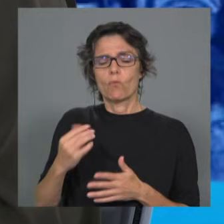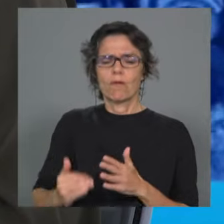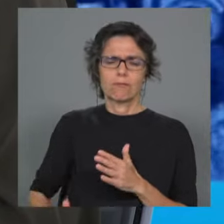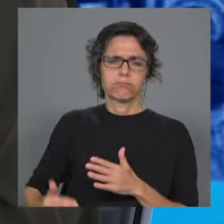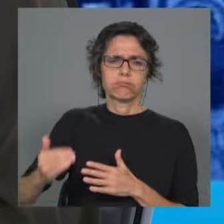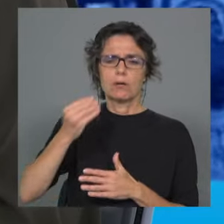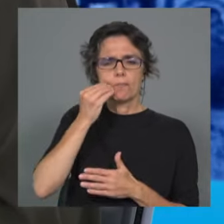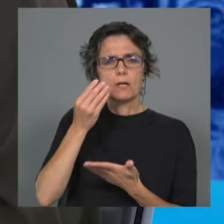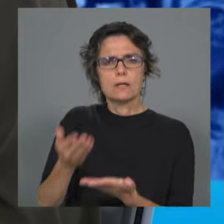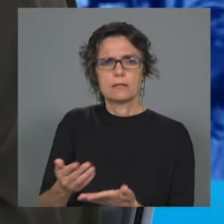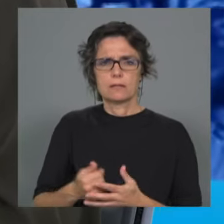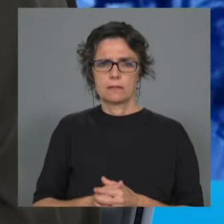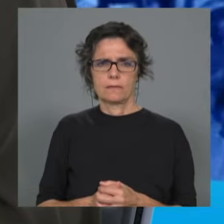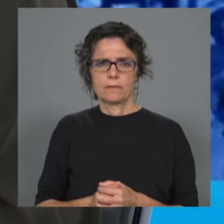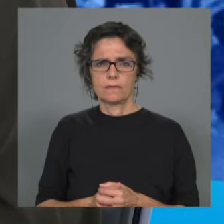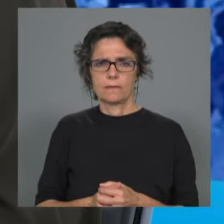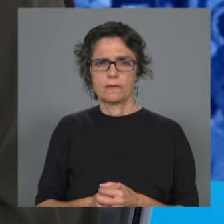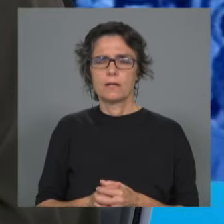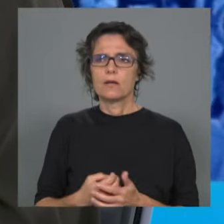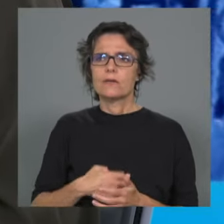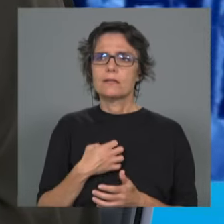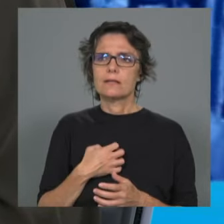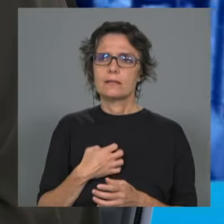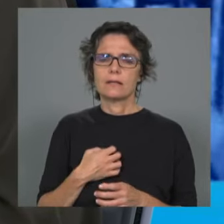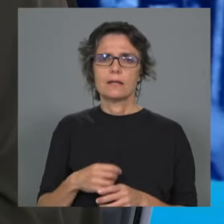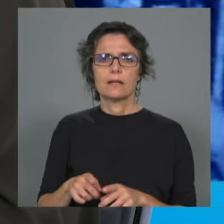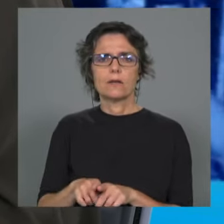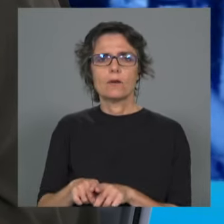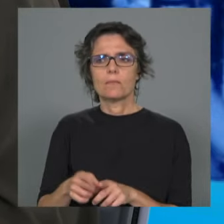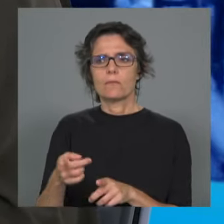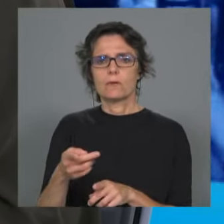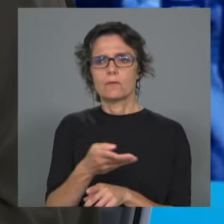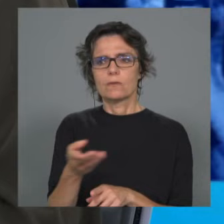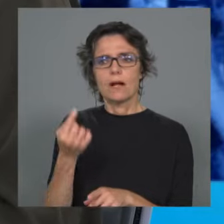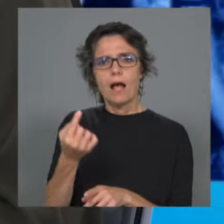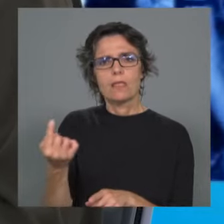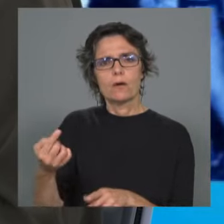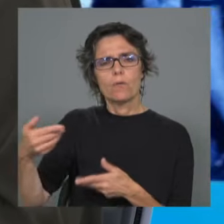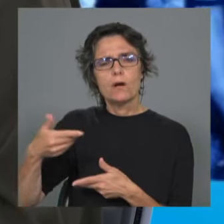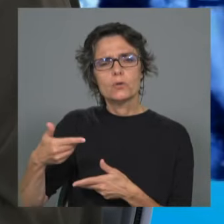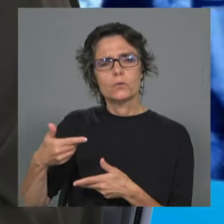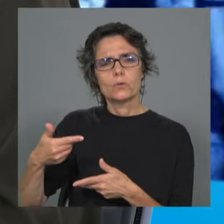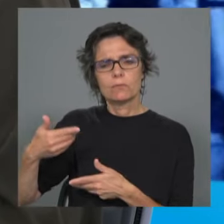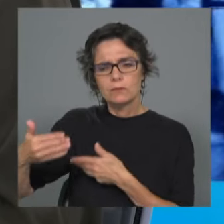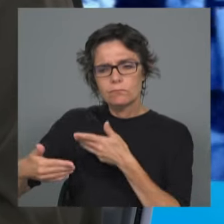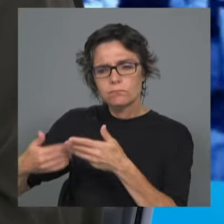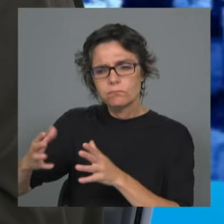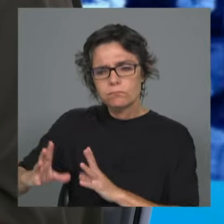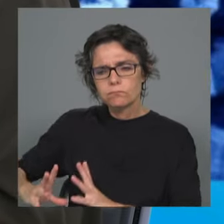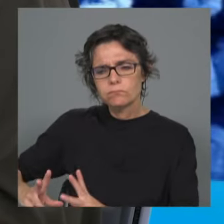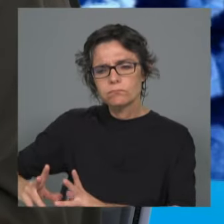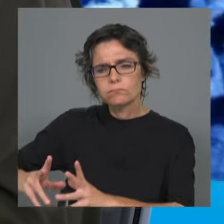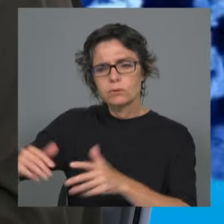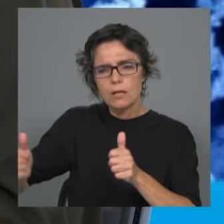depois, foram irmãos muito específicos que me ajudaram a caminhar, que me ajudaram